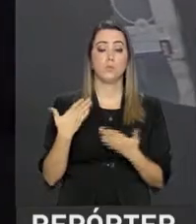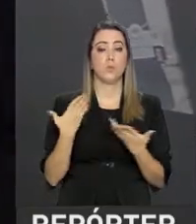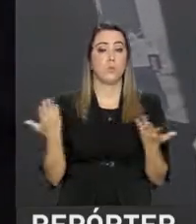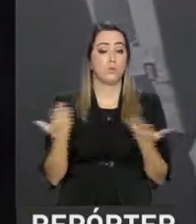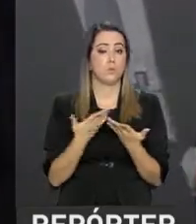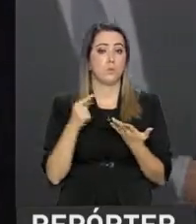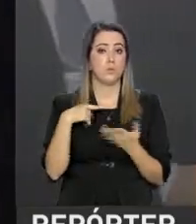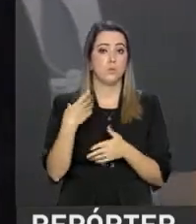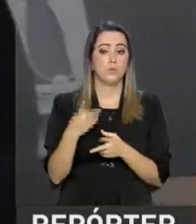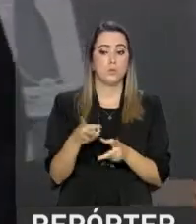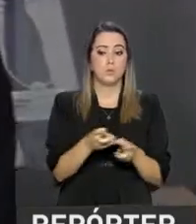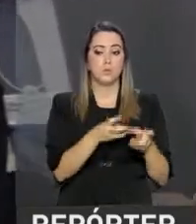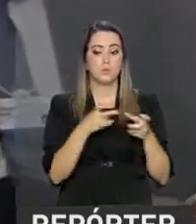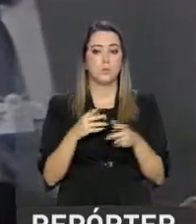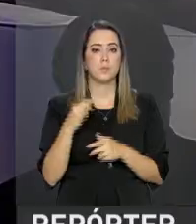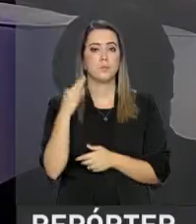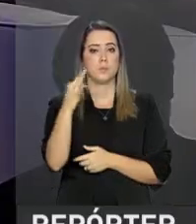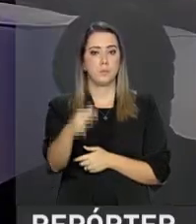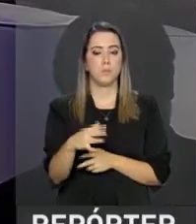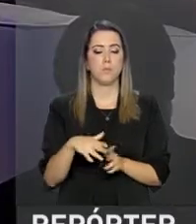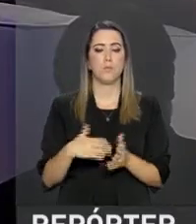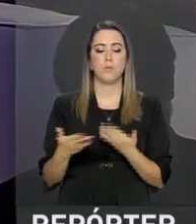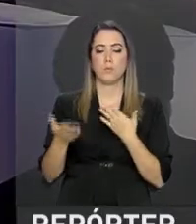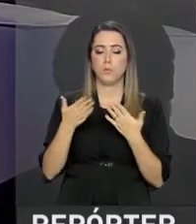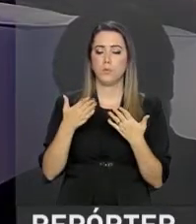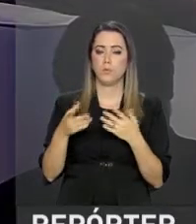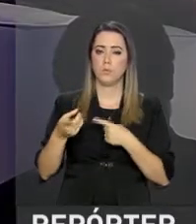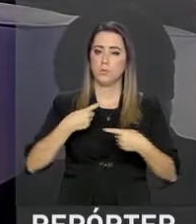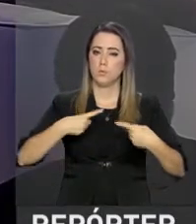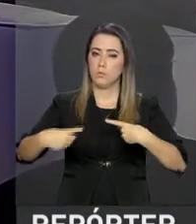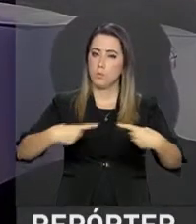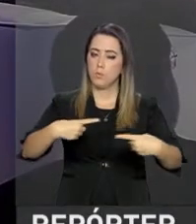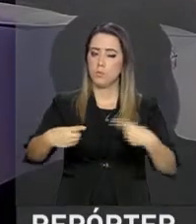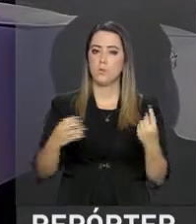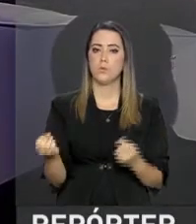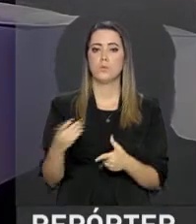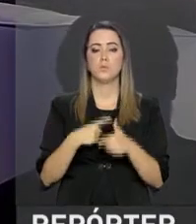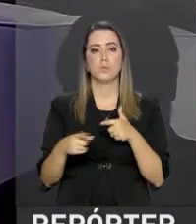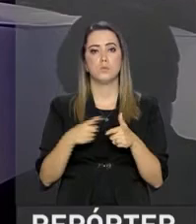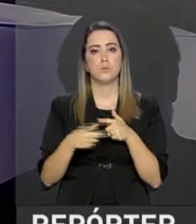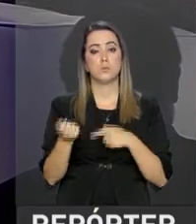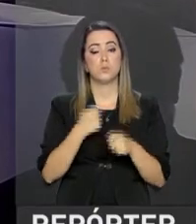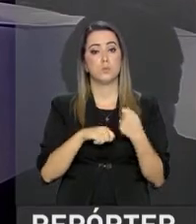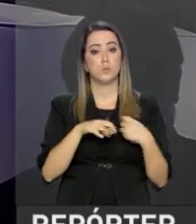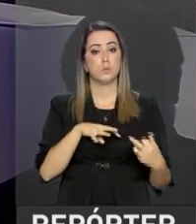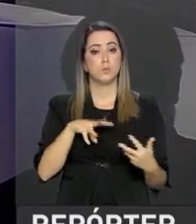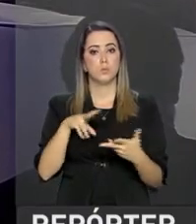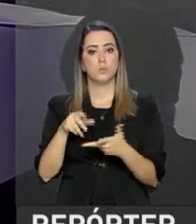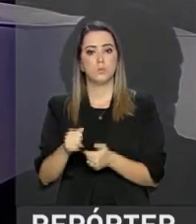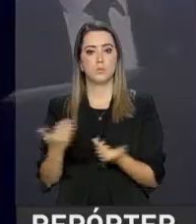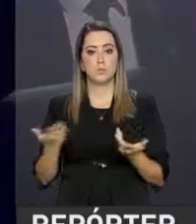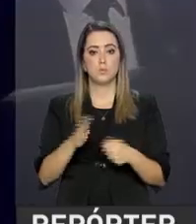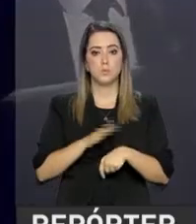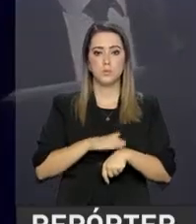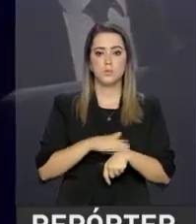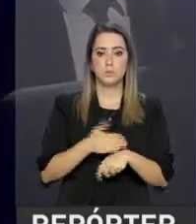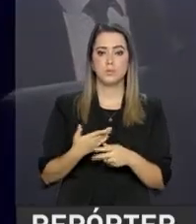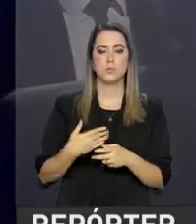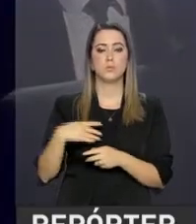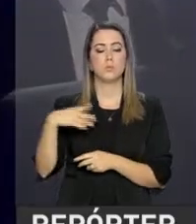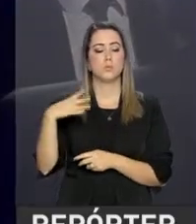perspectiva econômica global o debate surgiram temas como a crise econômica mundial a situação atual dos estados